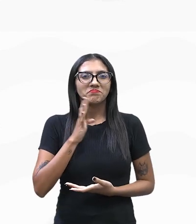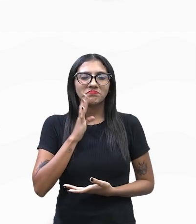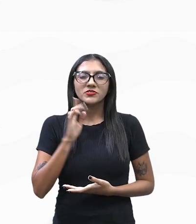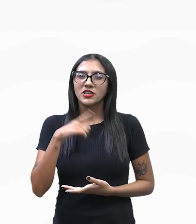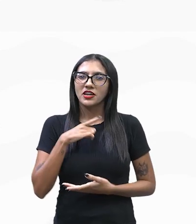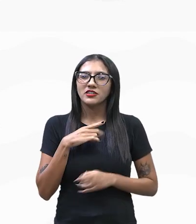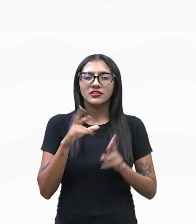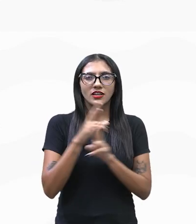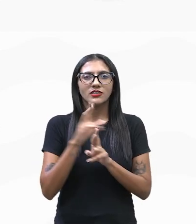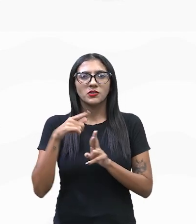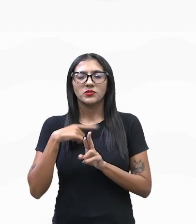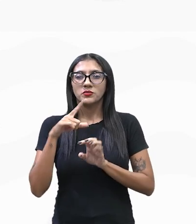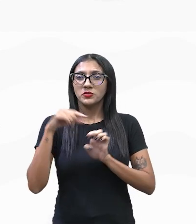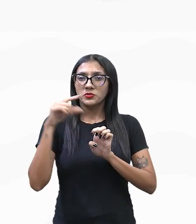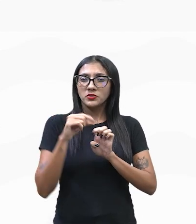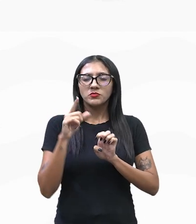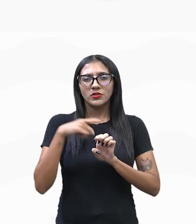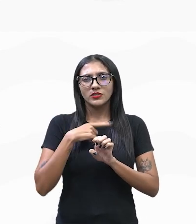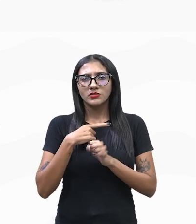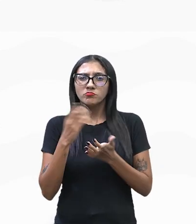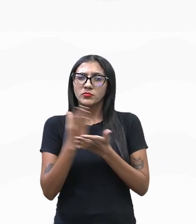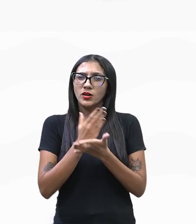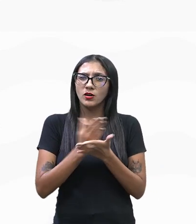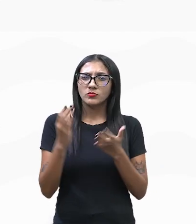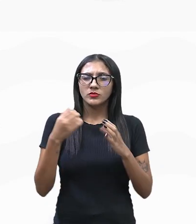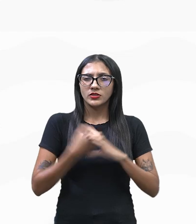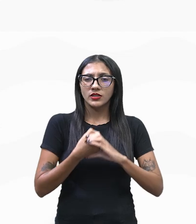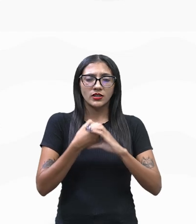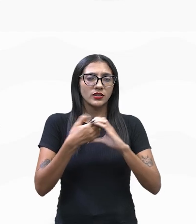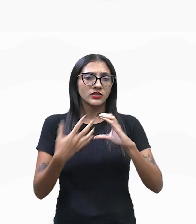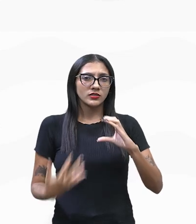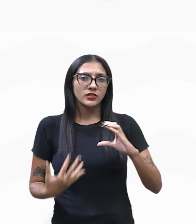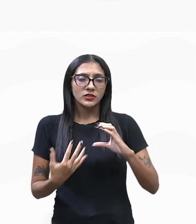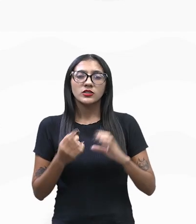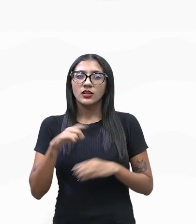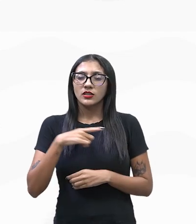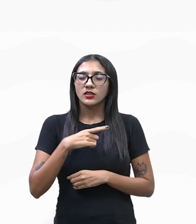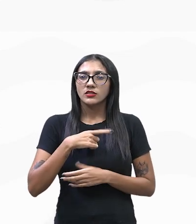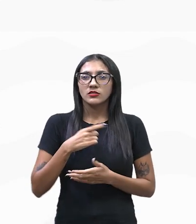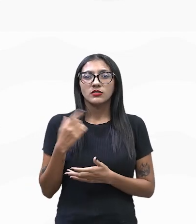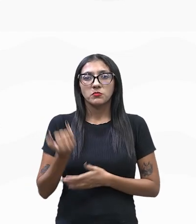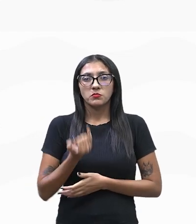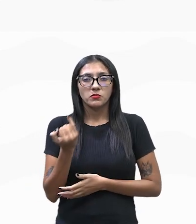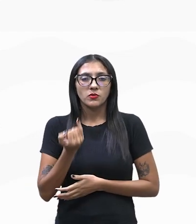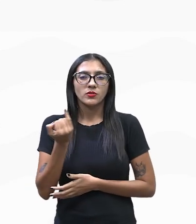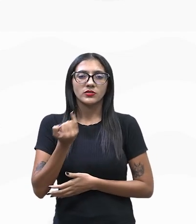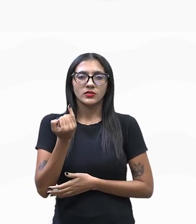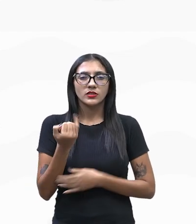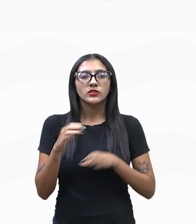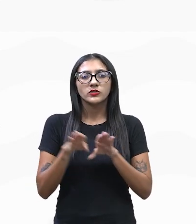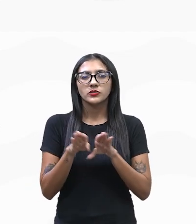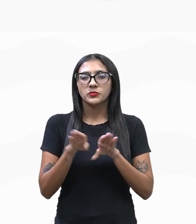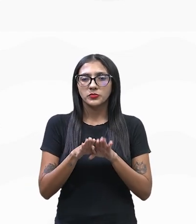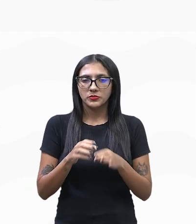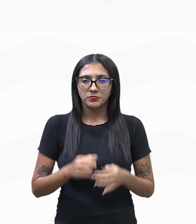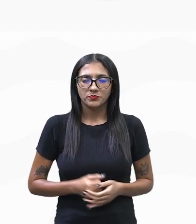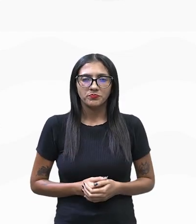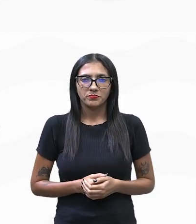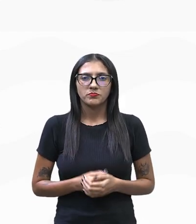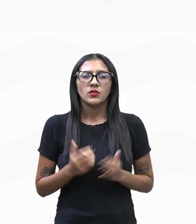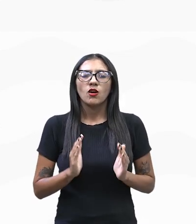impacto social, ele vai trazer algumas características aí, que é justamente ter como